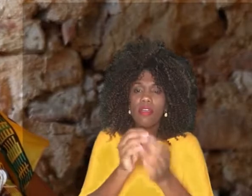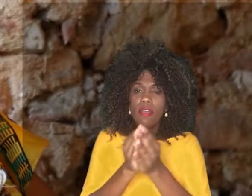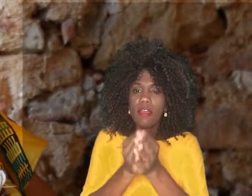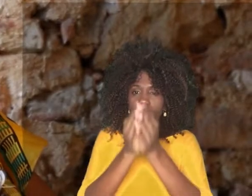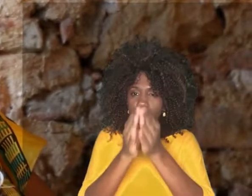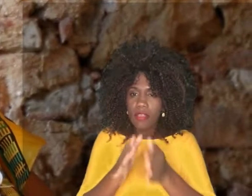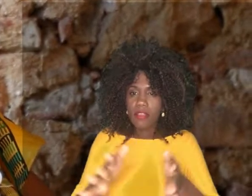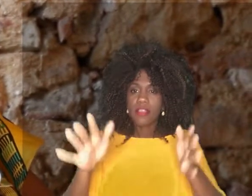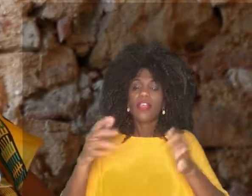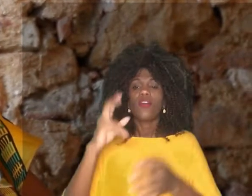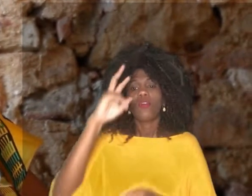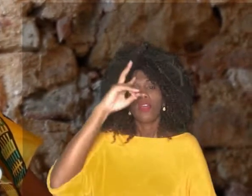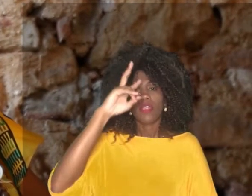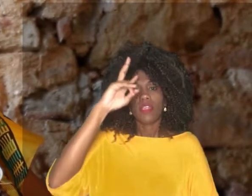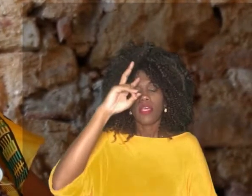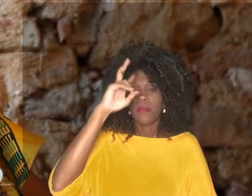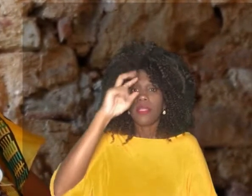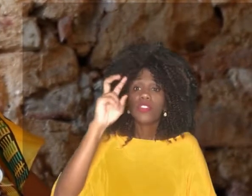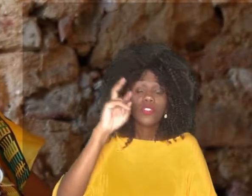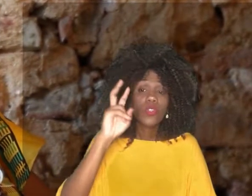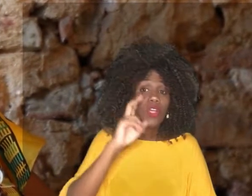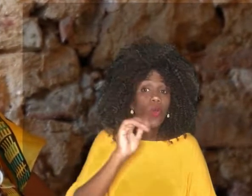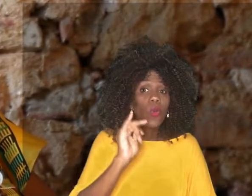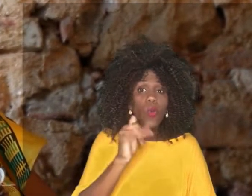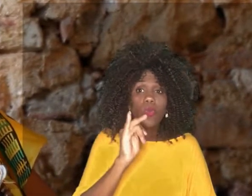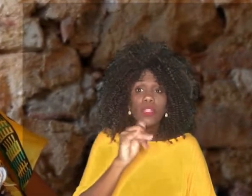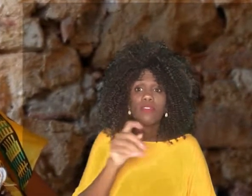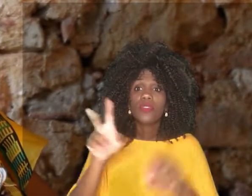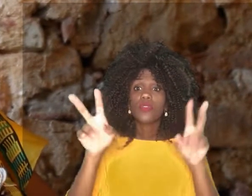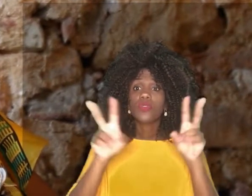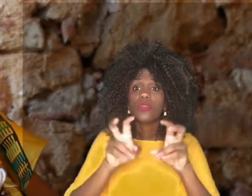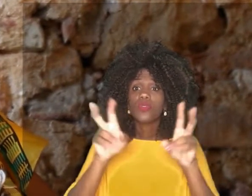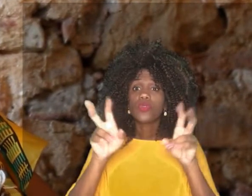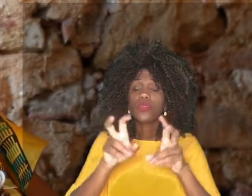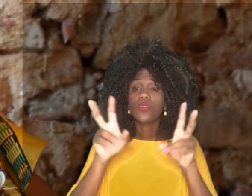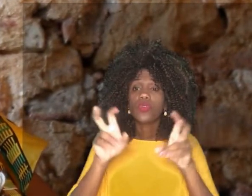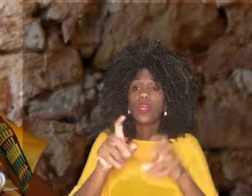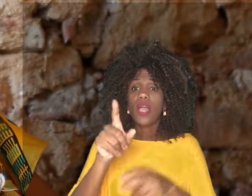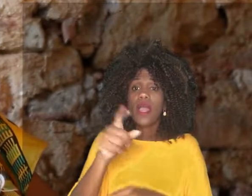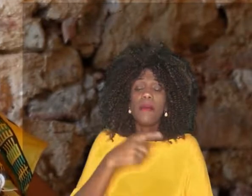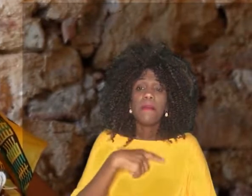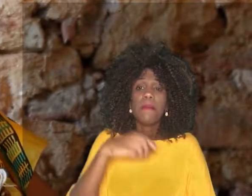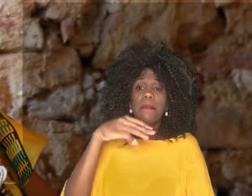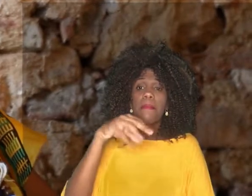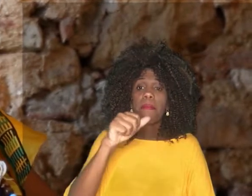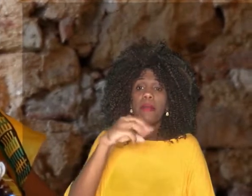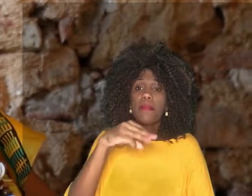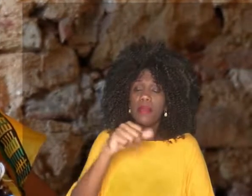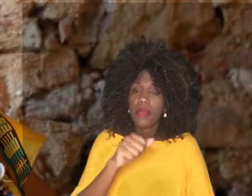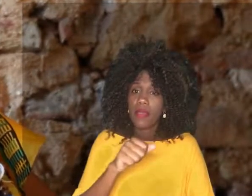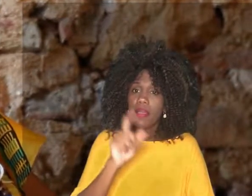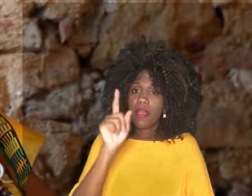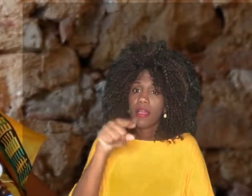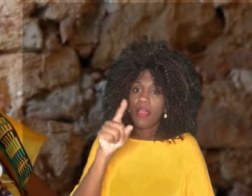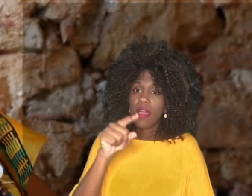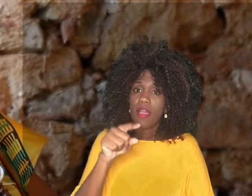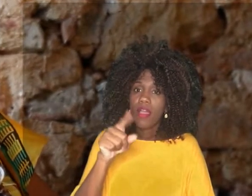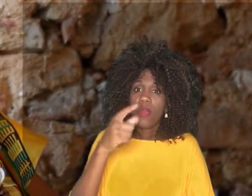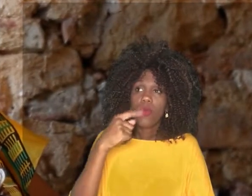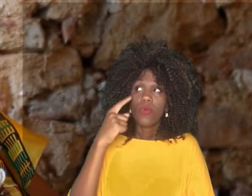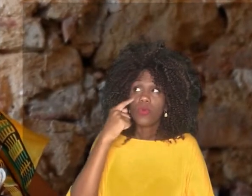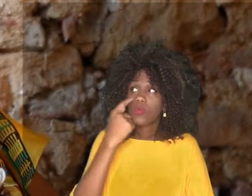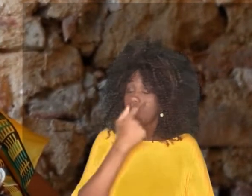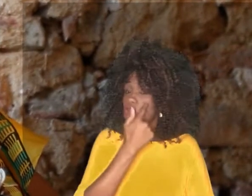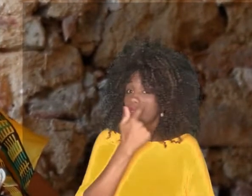eu lembro é a história que ela contava sobre Oju Mamã, né, que são os olhos